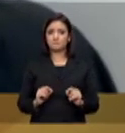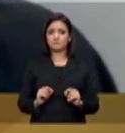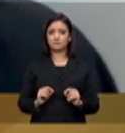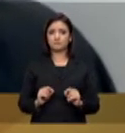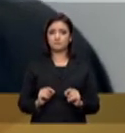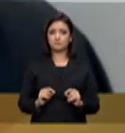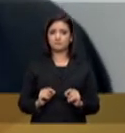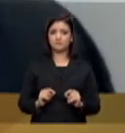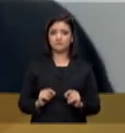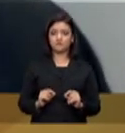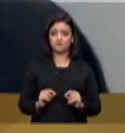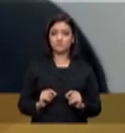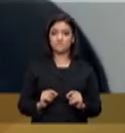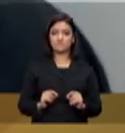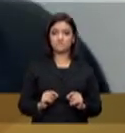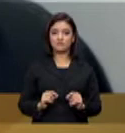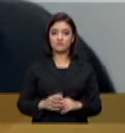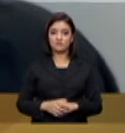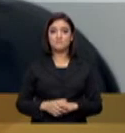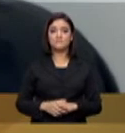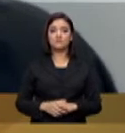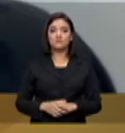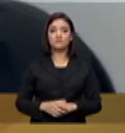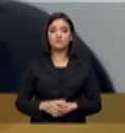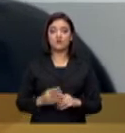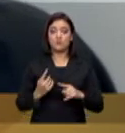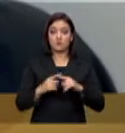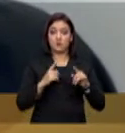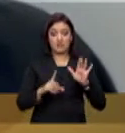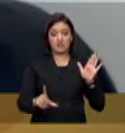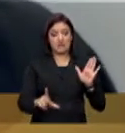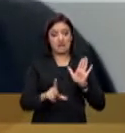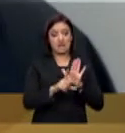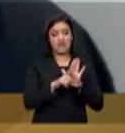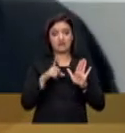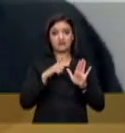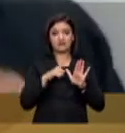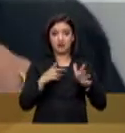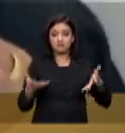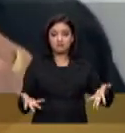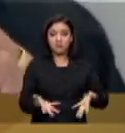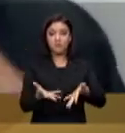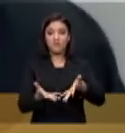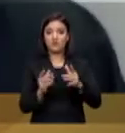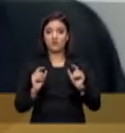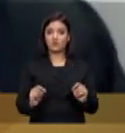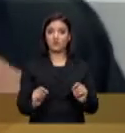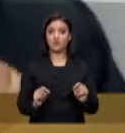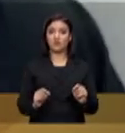bem jurídico que está sendo promovido pela legislação estadual é